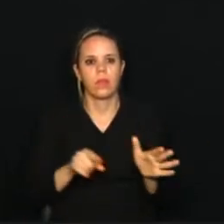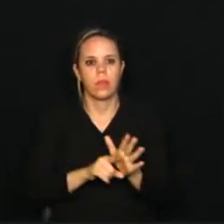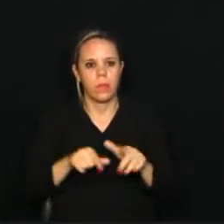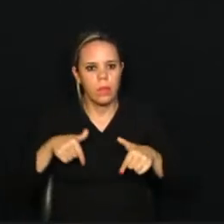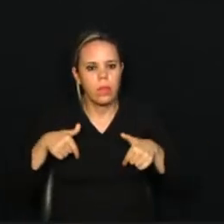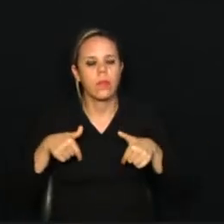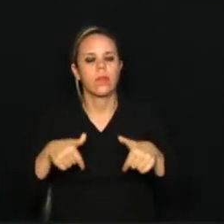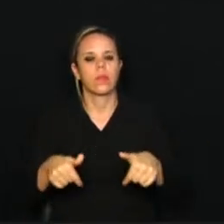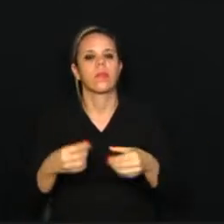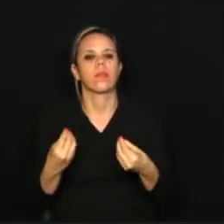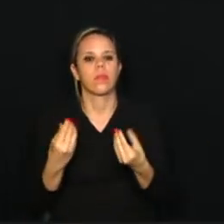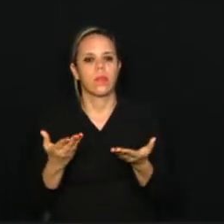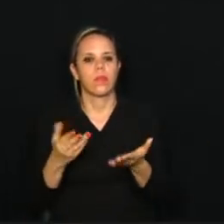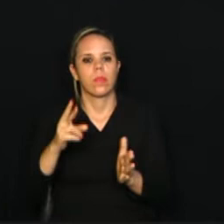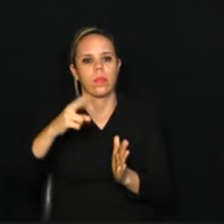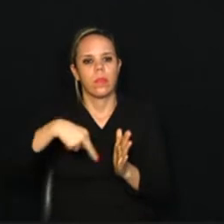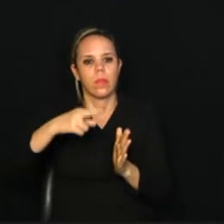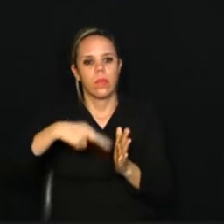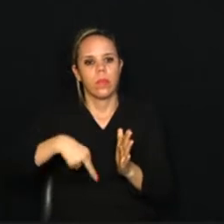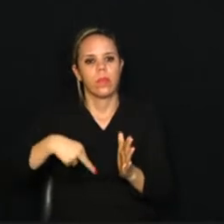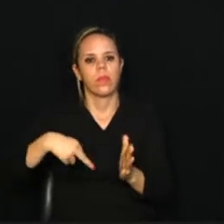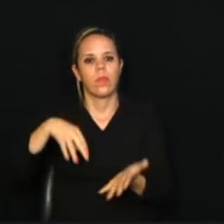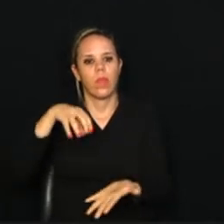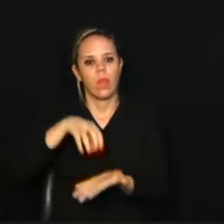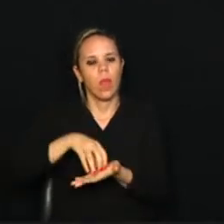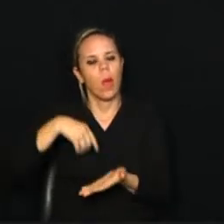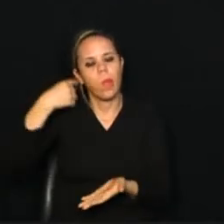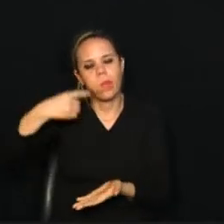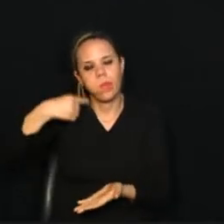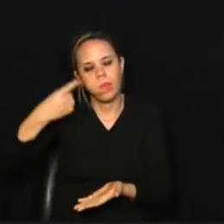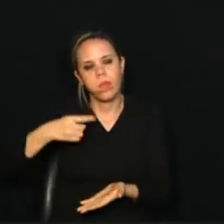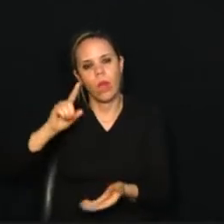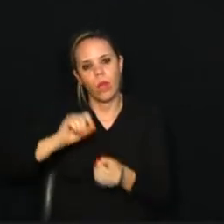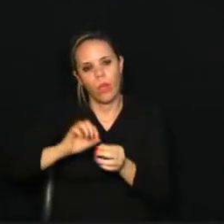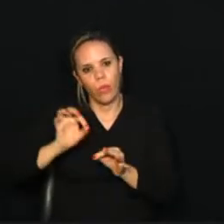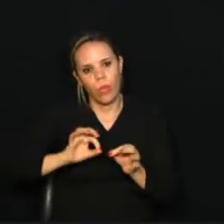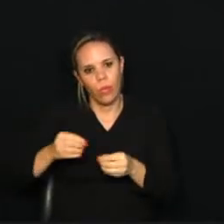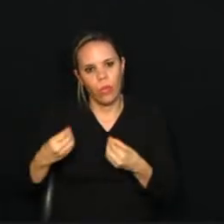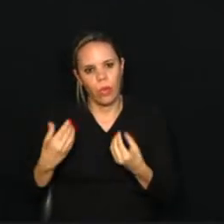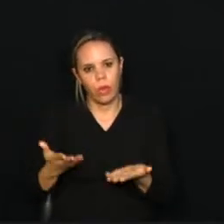ativa e envio de relatório à promotoria, né? Então, isso foi feito.